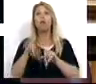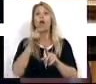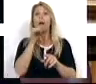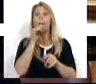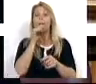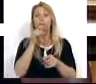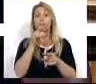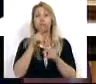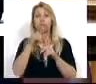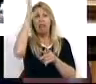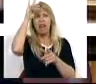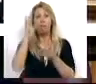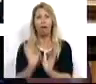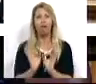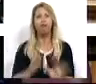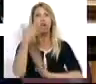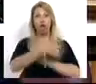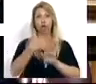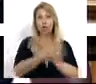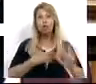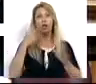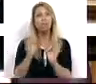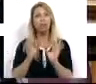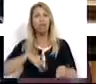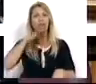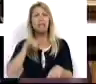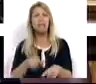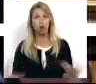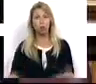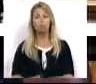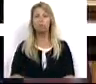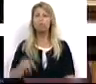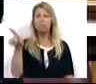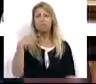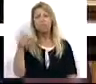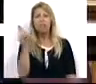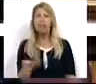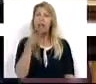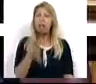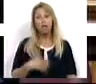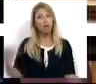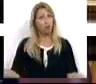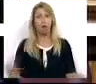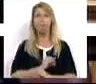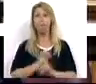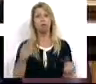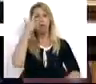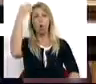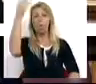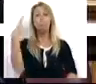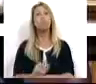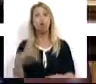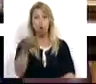gestão e tratamento de resíduos. Diz ali o PSD que isto é absolutamente compreensível porque são casos que